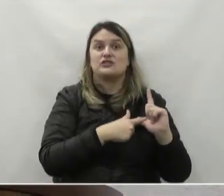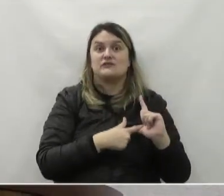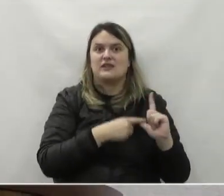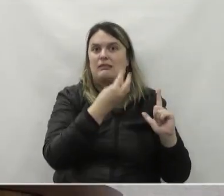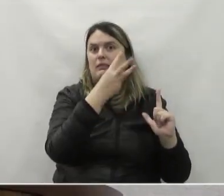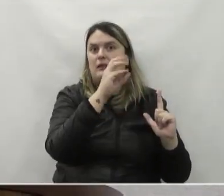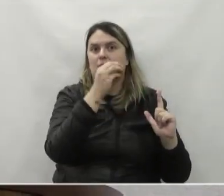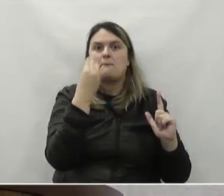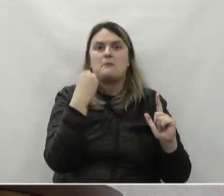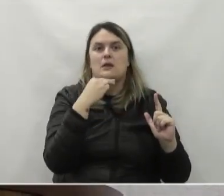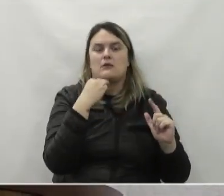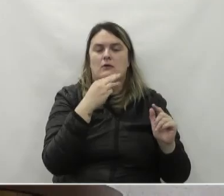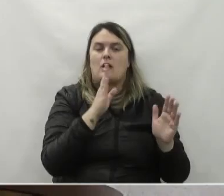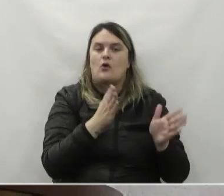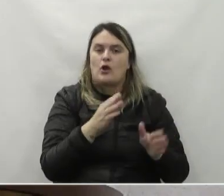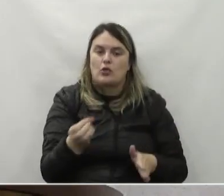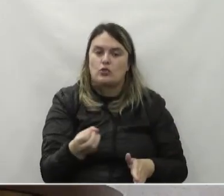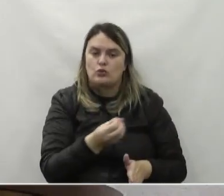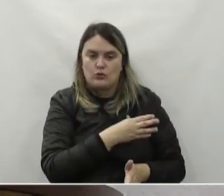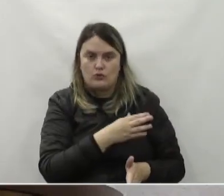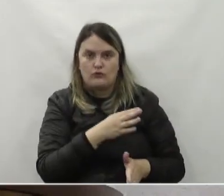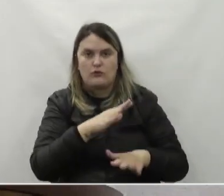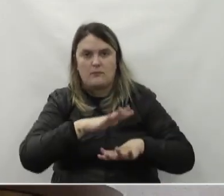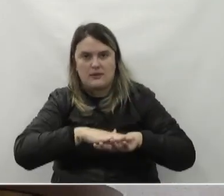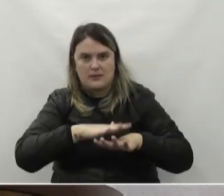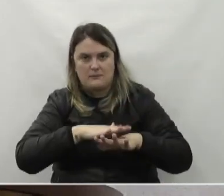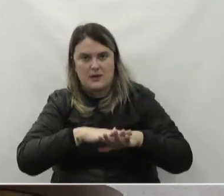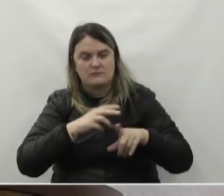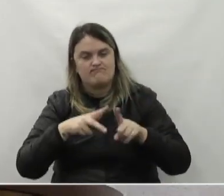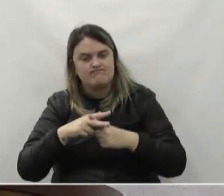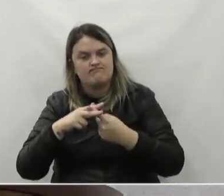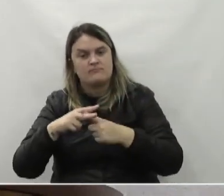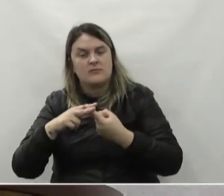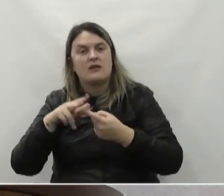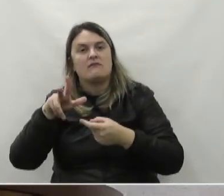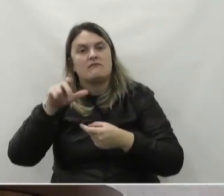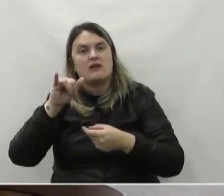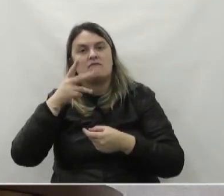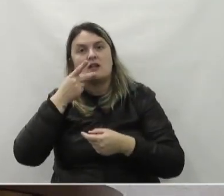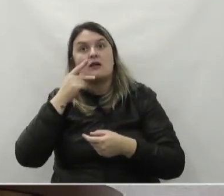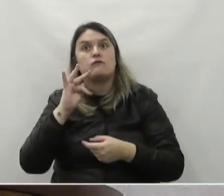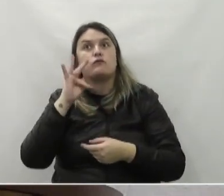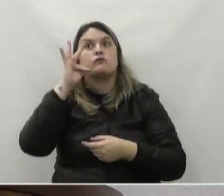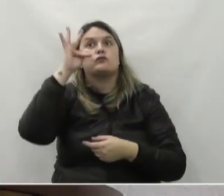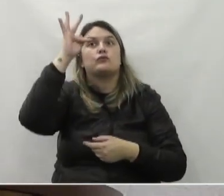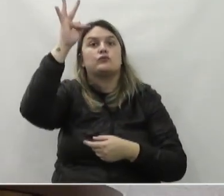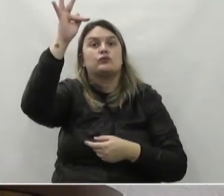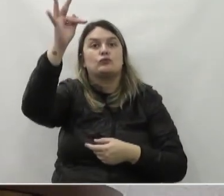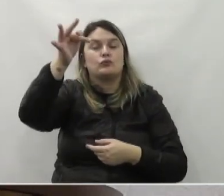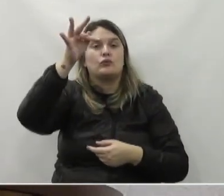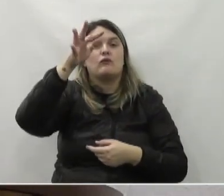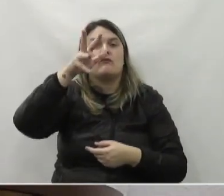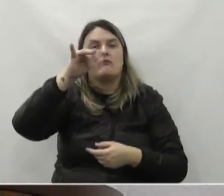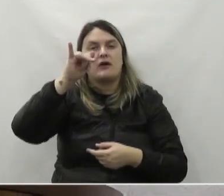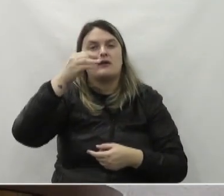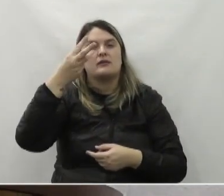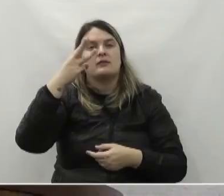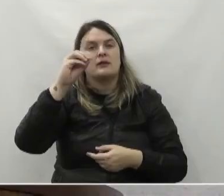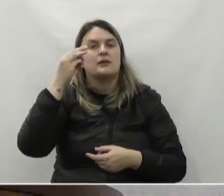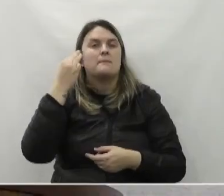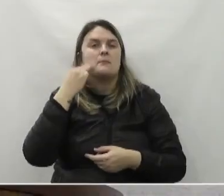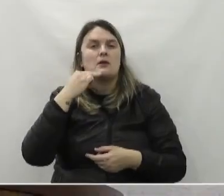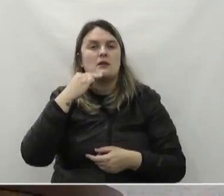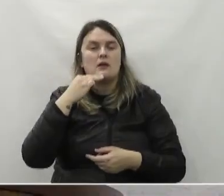com essa nova fórmula reajustada, a gente está falando aí em um superávit da casa dos 30